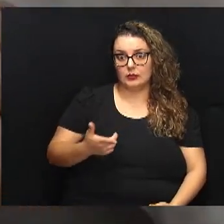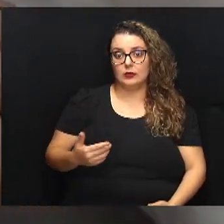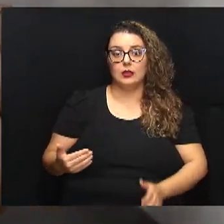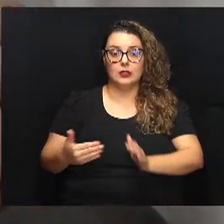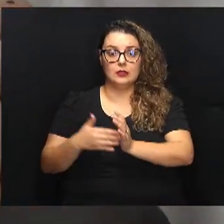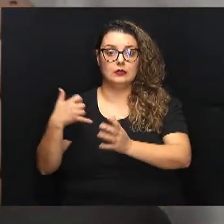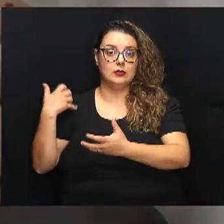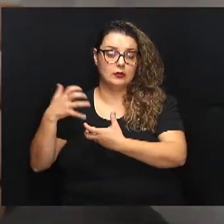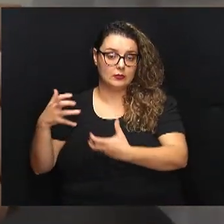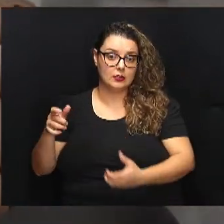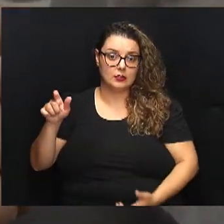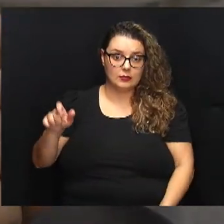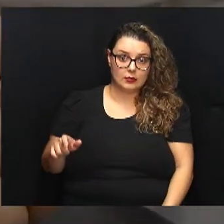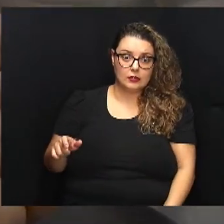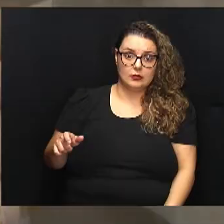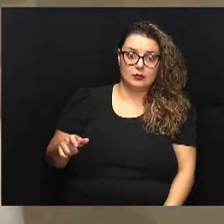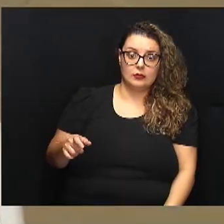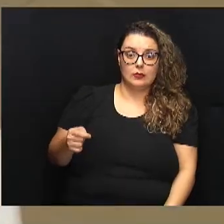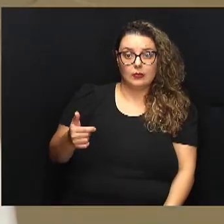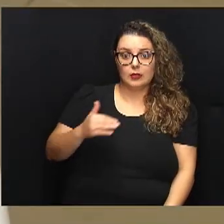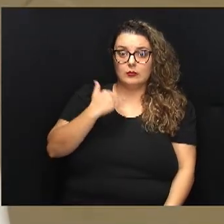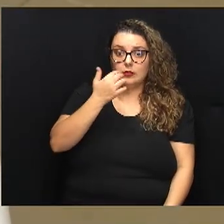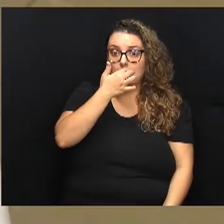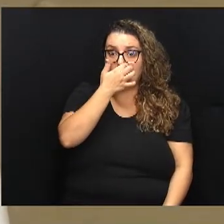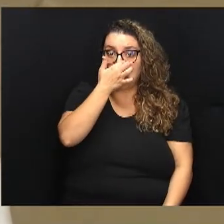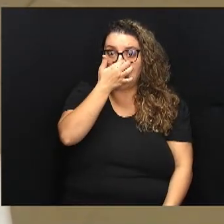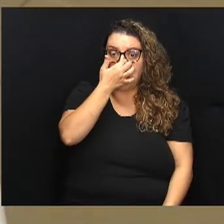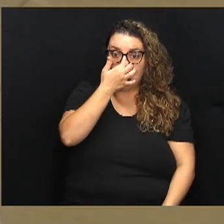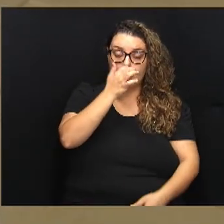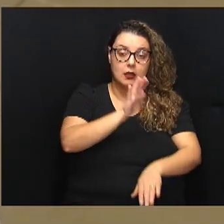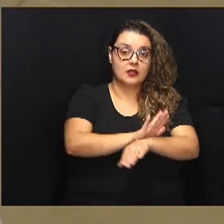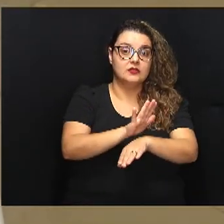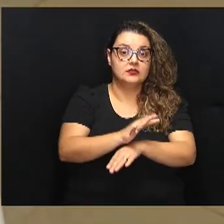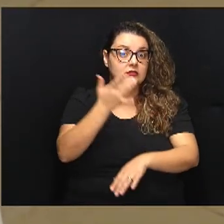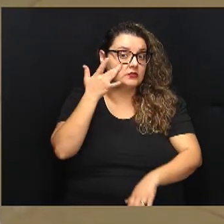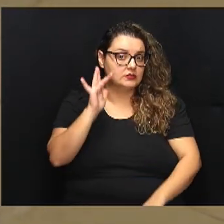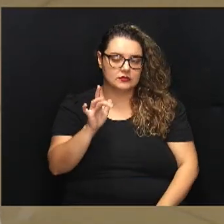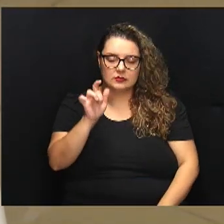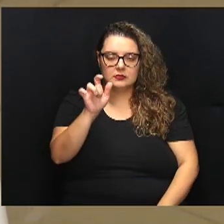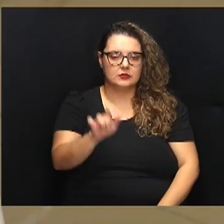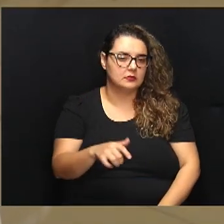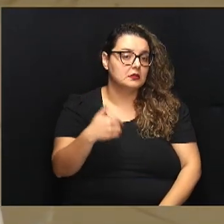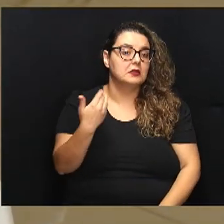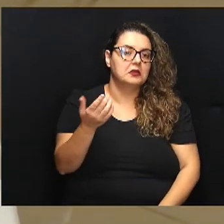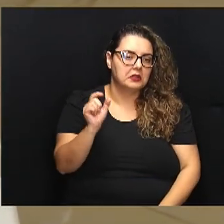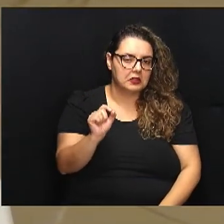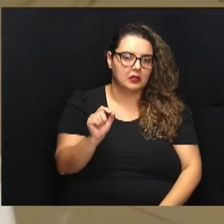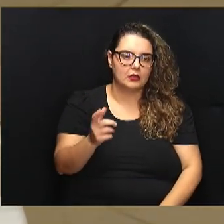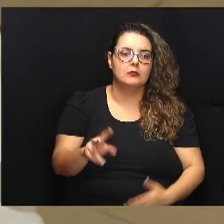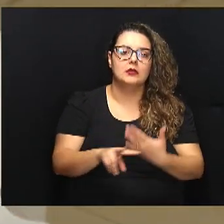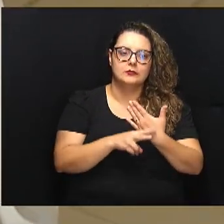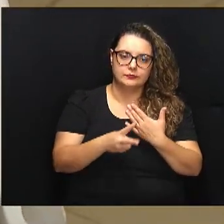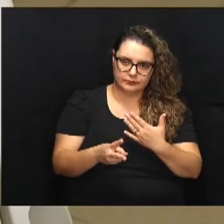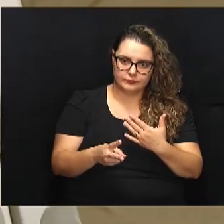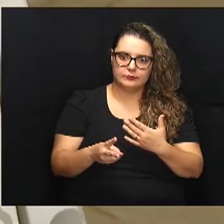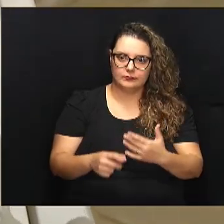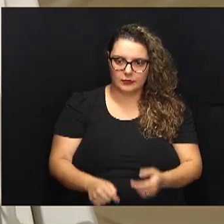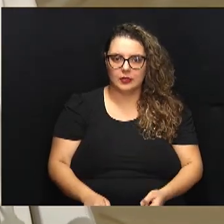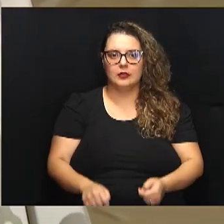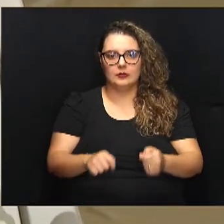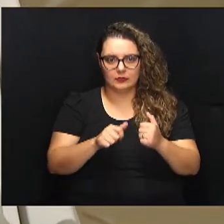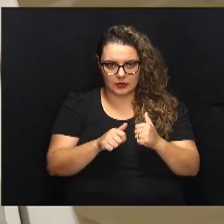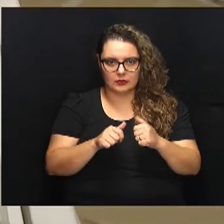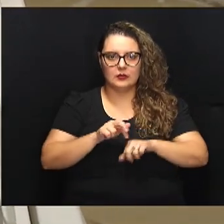ajudar, você não sabe quem, mas com certeza de uma forma que vai impactar e trazer aí